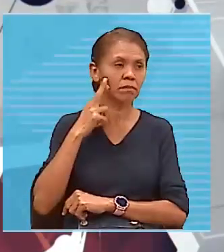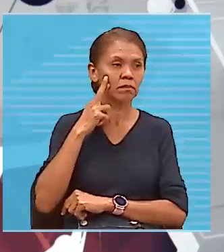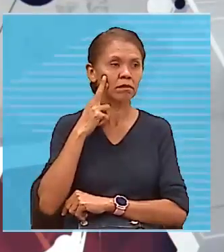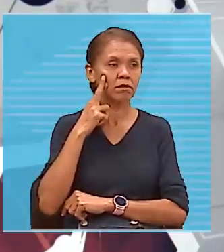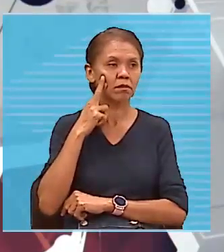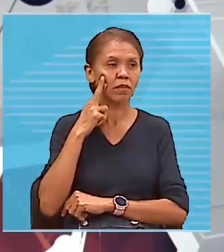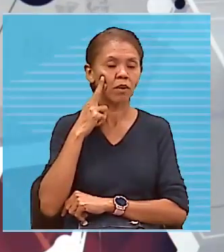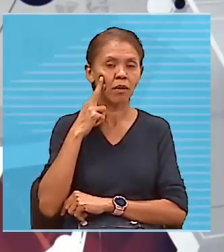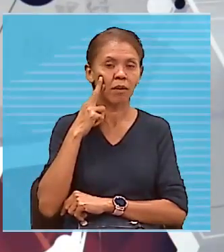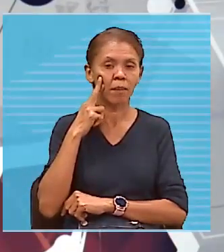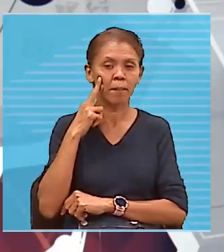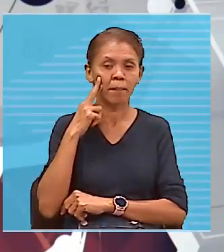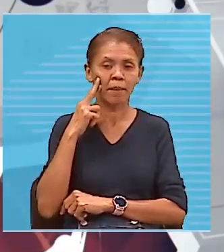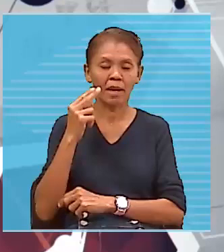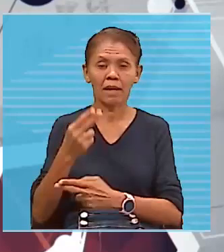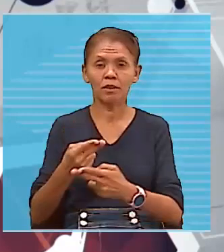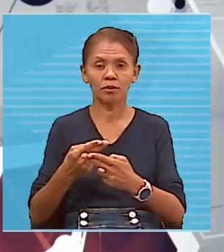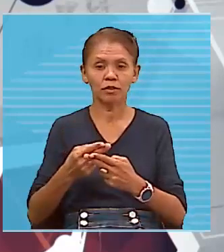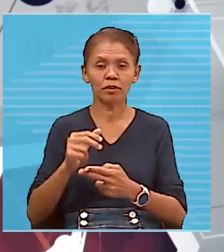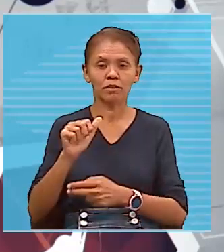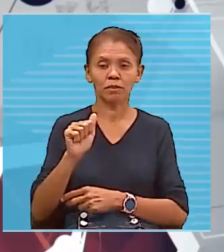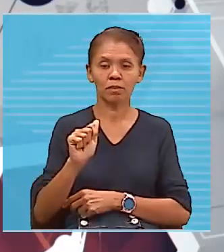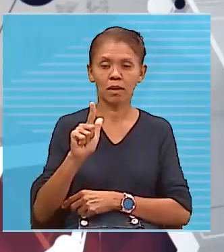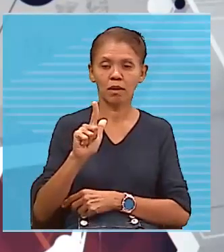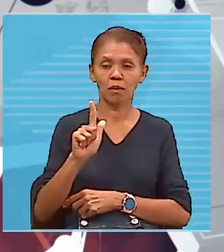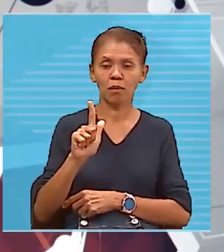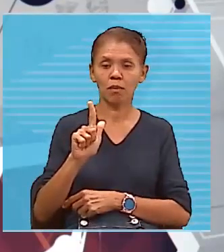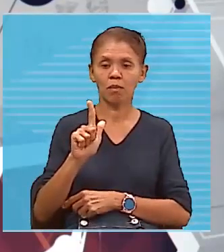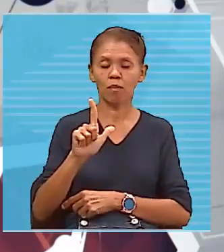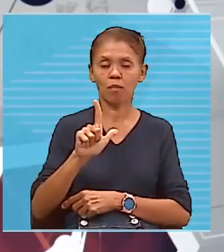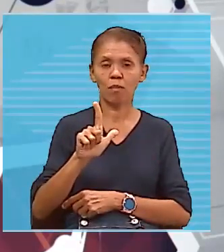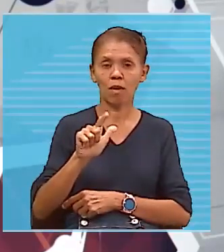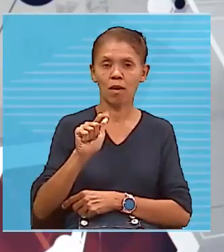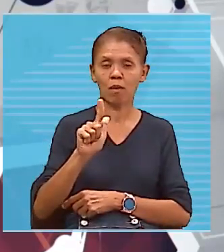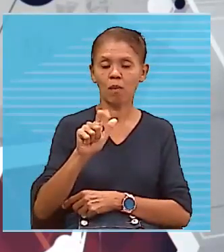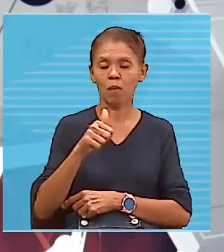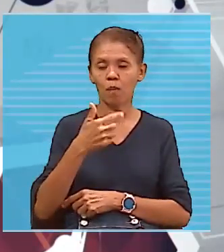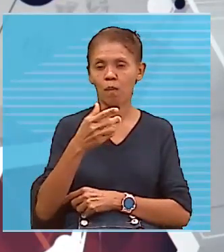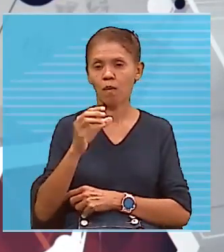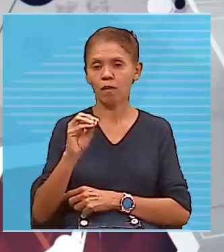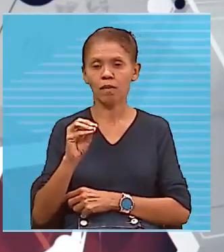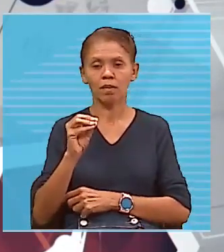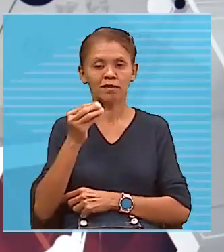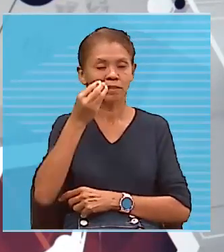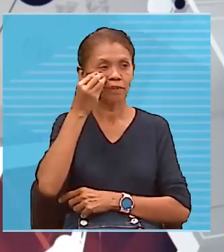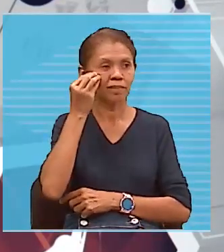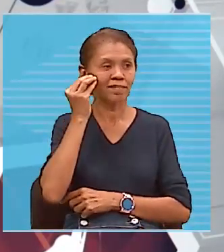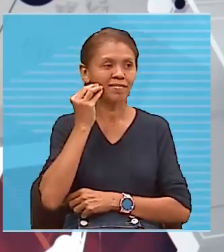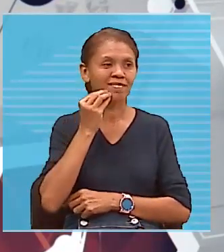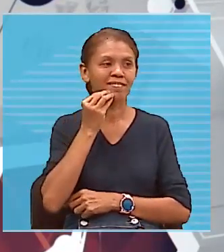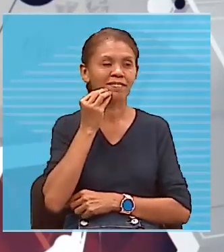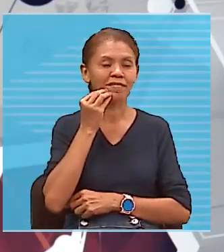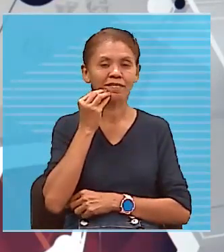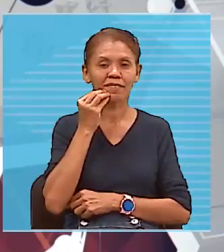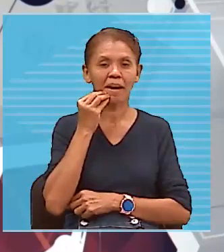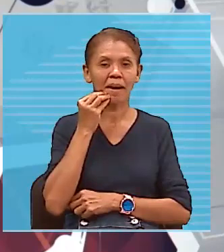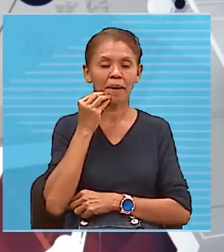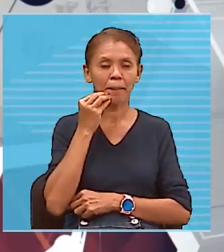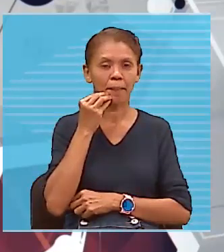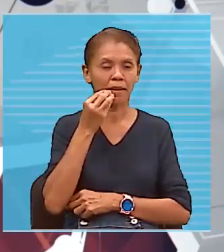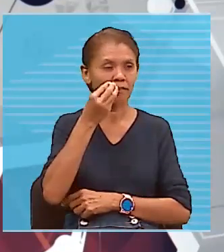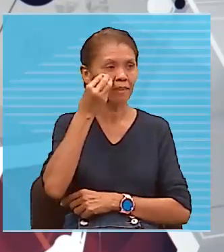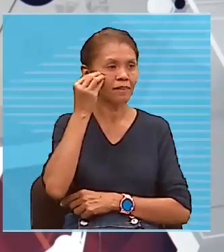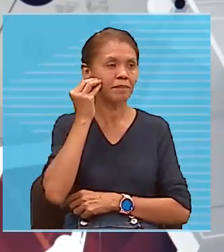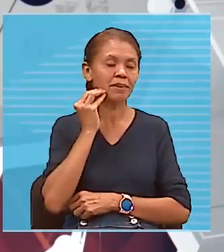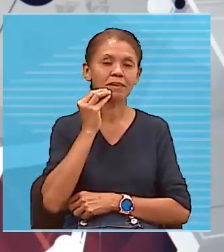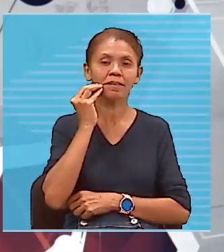um algodão assim no seu rosto. Aí tu vê. Se tiver maquiagem, não vale, viu? Sem maquiagem. Aí,